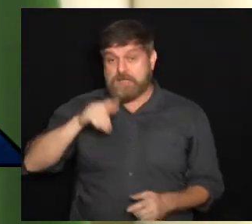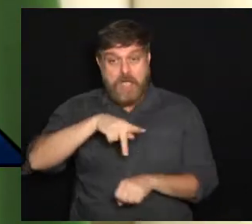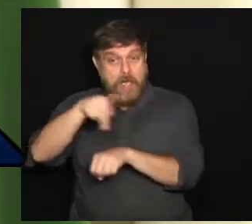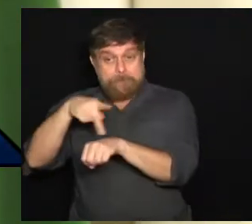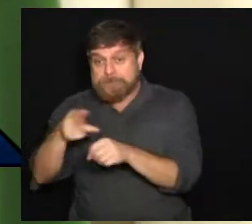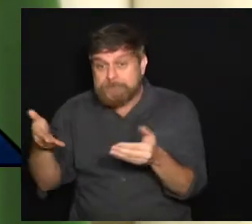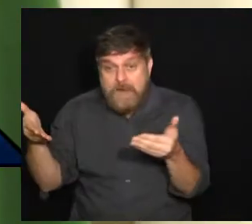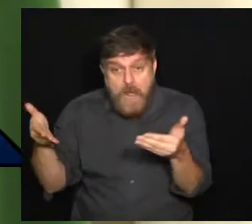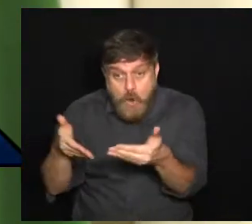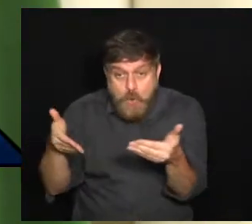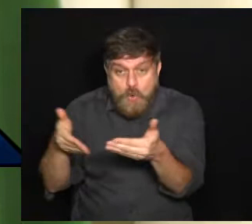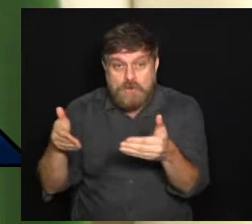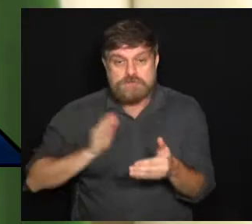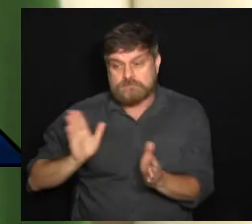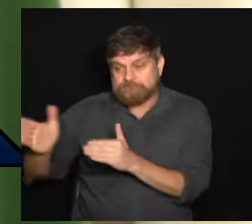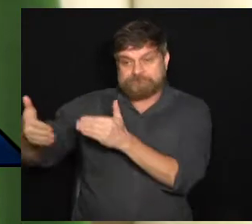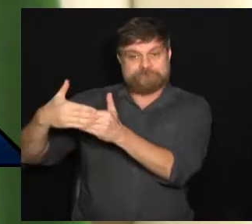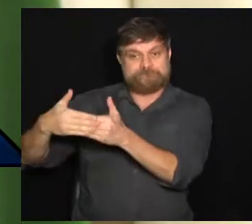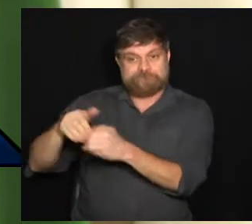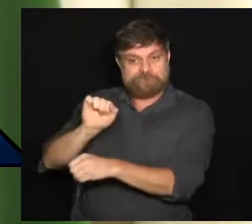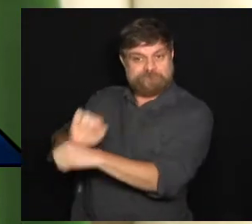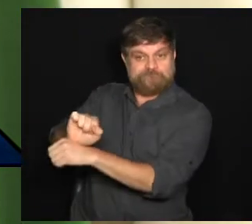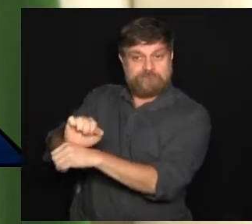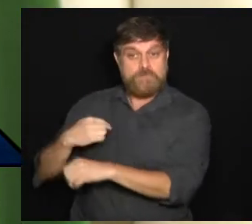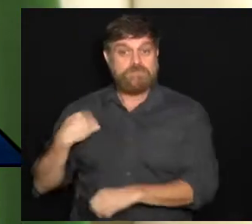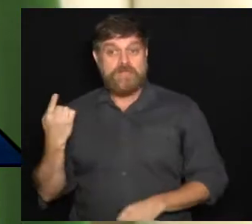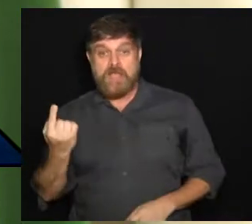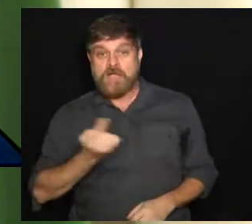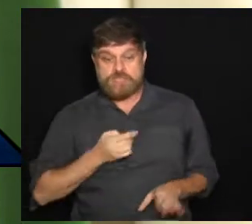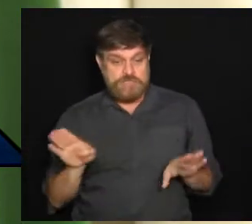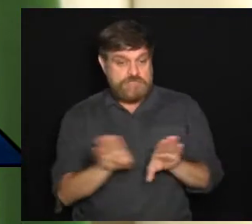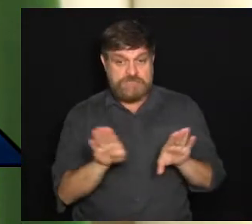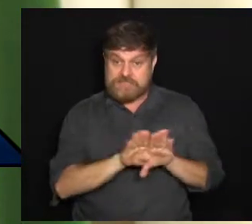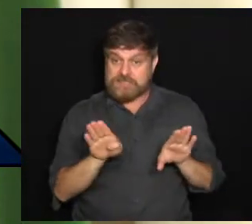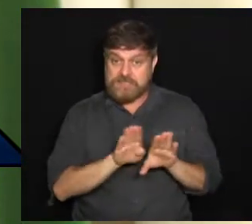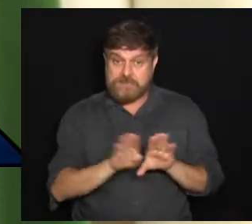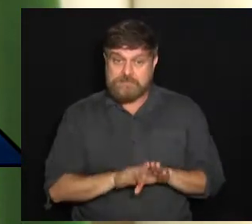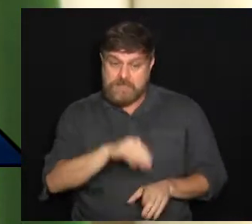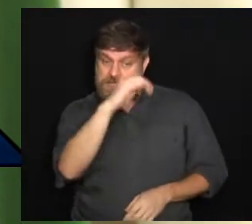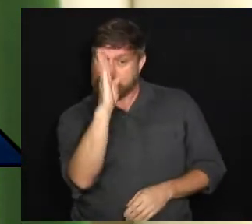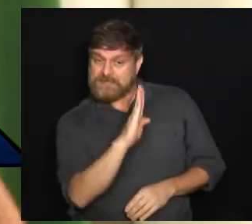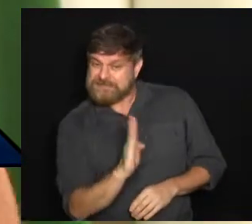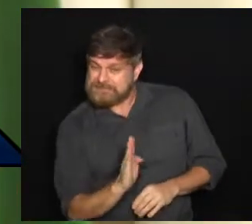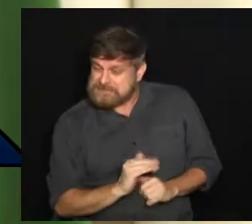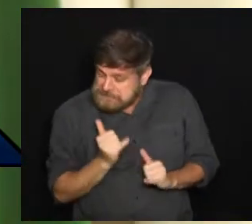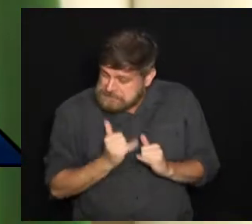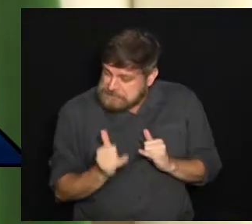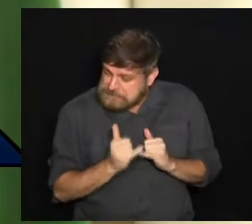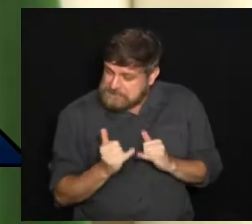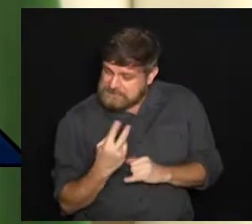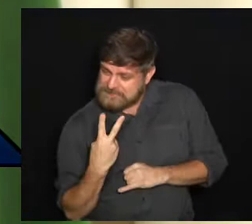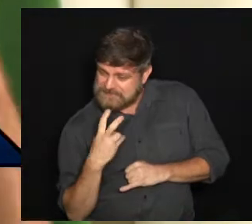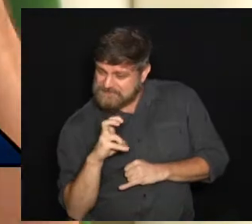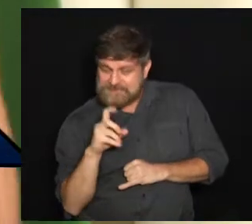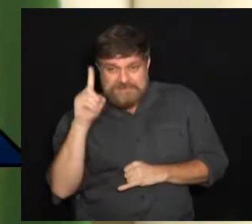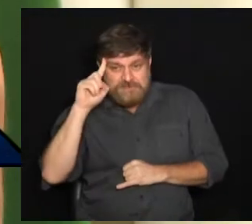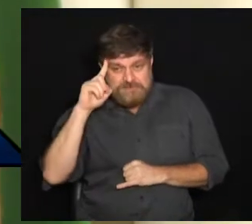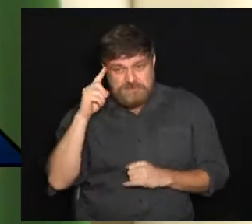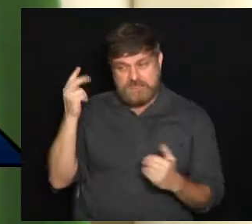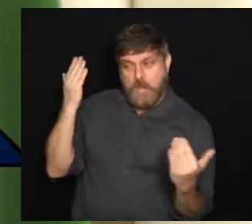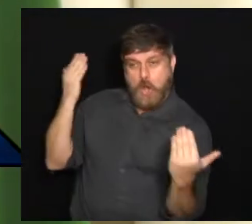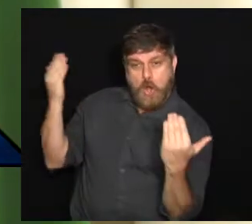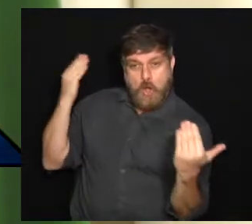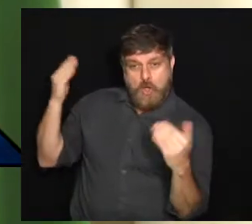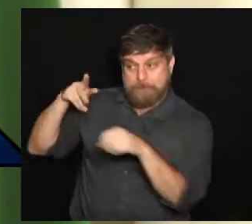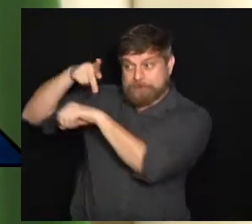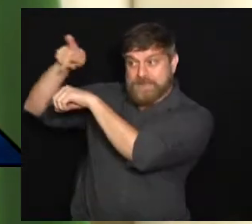hoje fechados. E a gente, feito eu falei, está numa situação de mais ou menos 20, 25 dias atrás desses